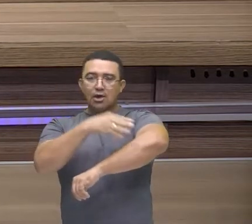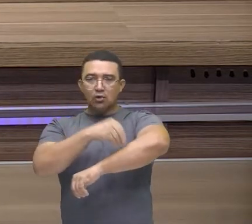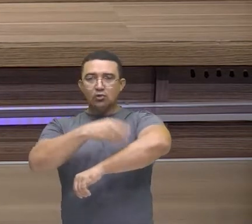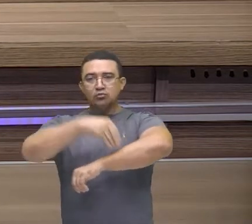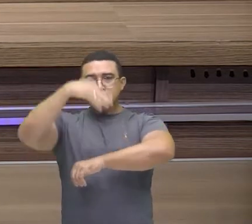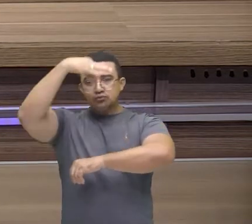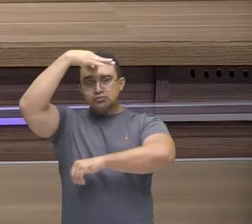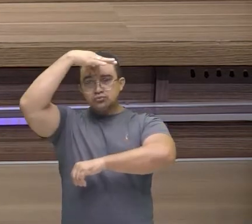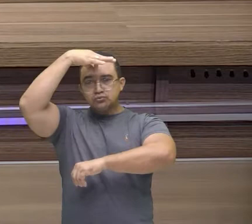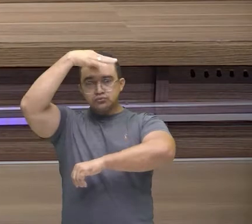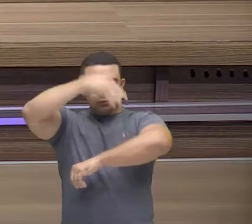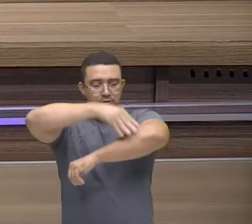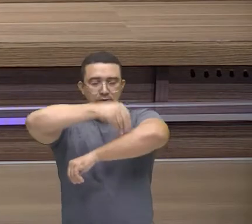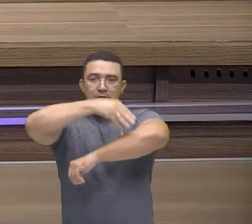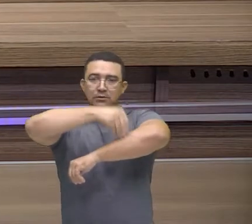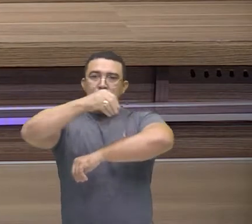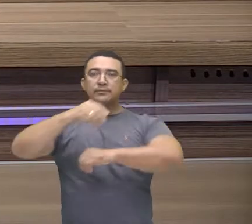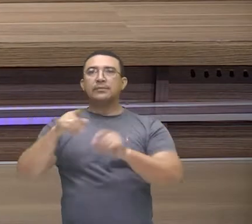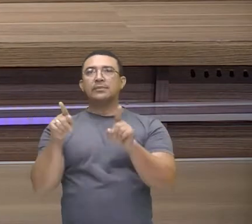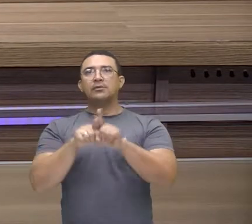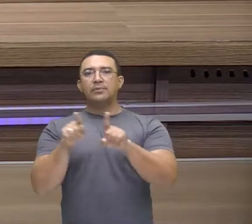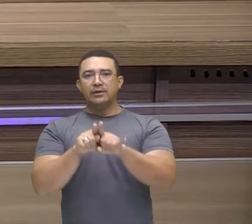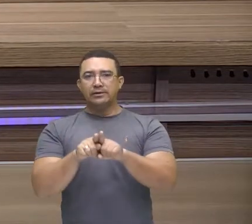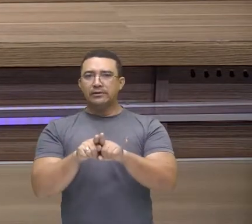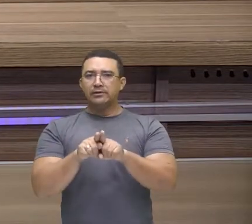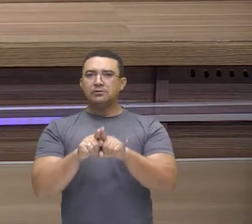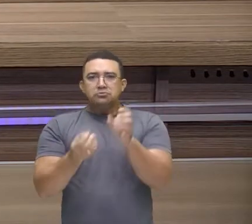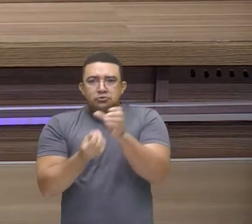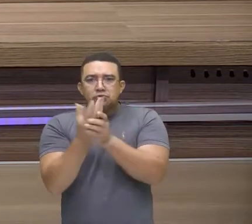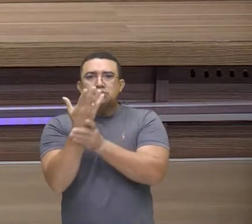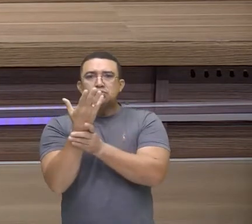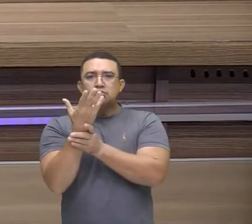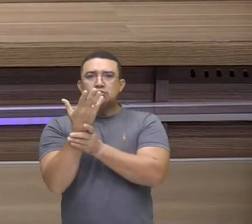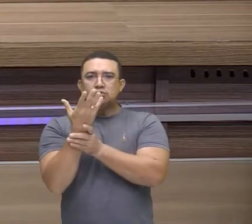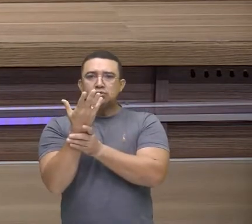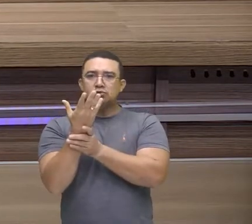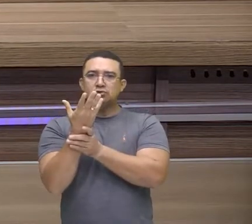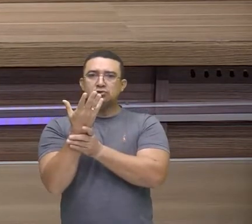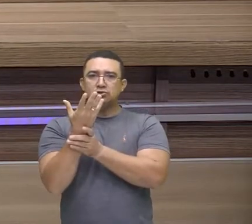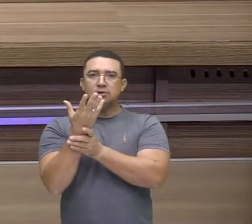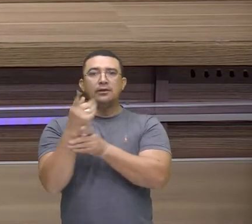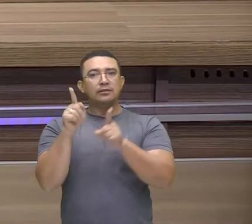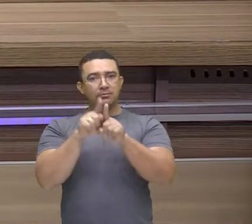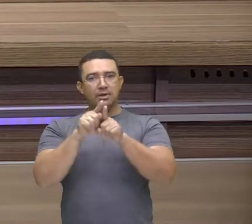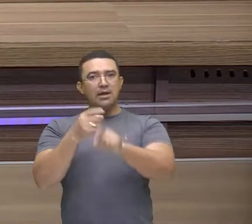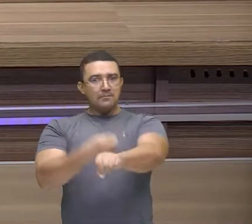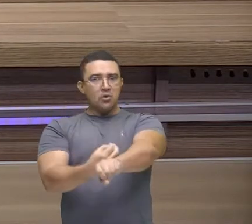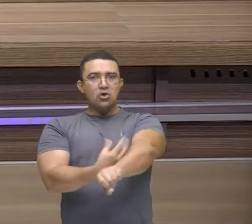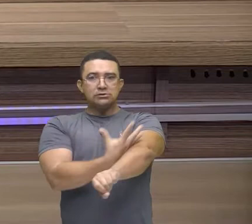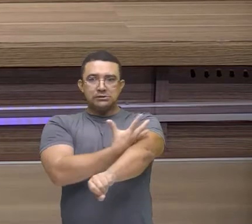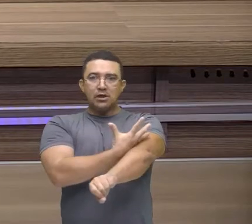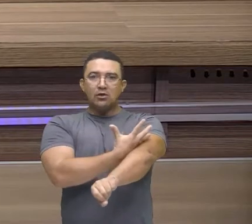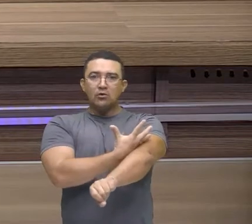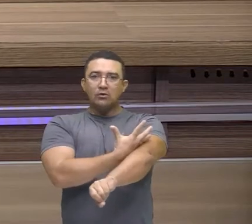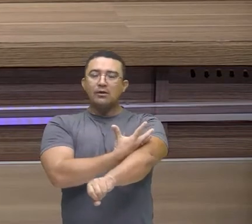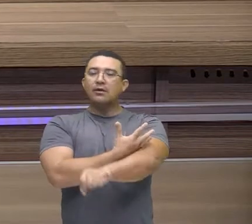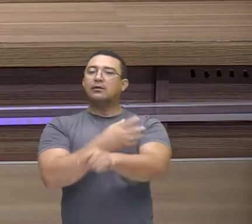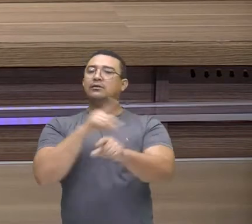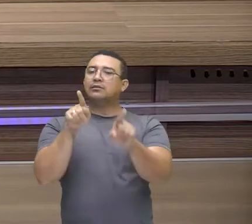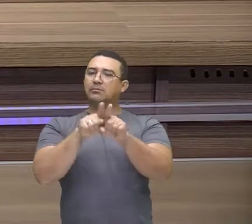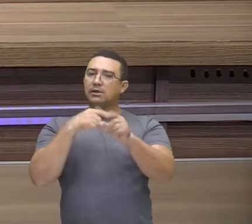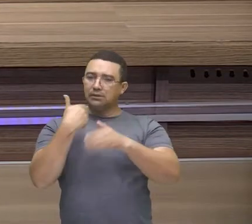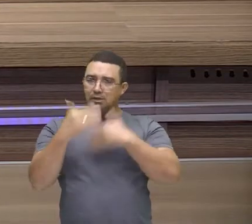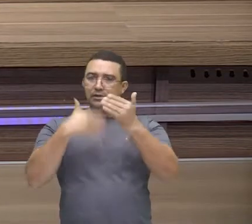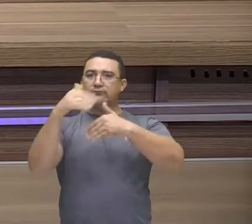que são chamados, já começa daqui a pouco a parte emocional e a parte do desenvolvimento do